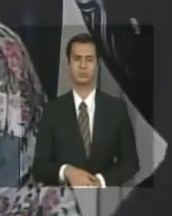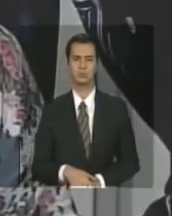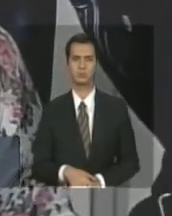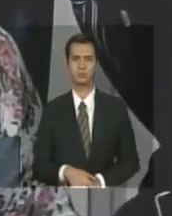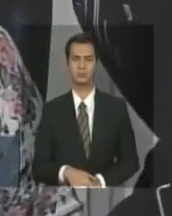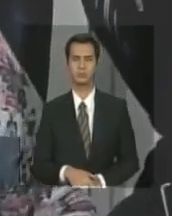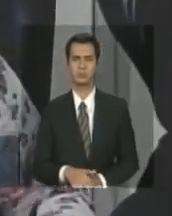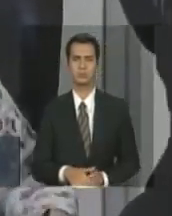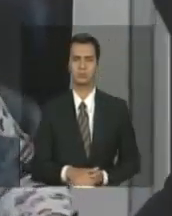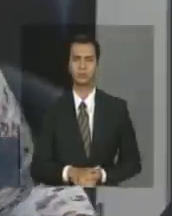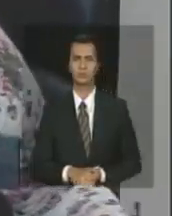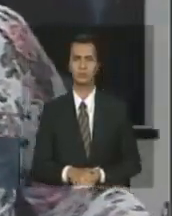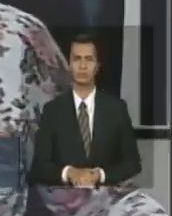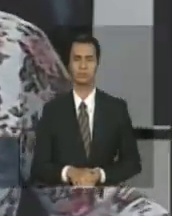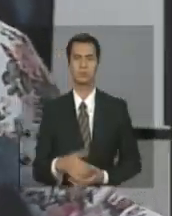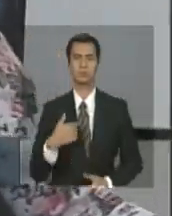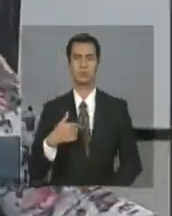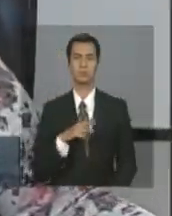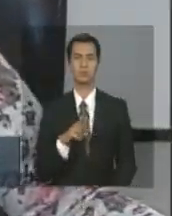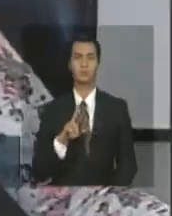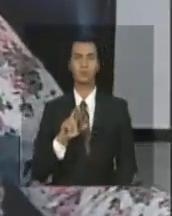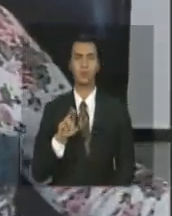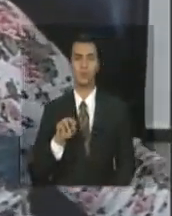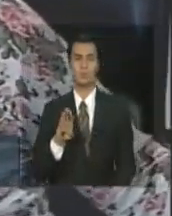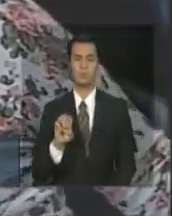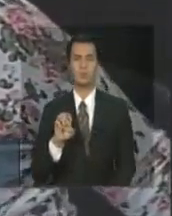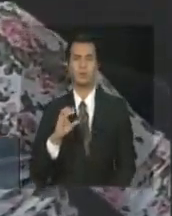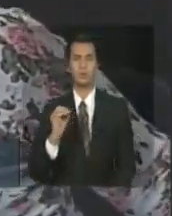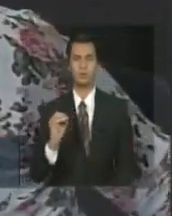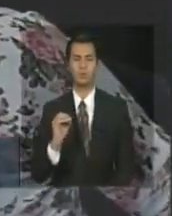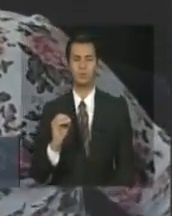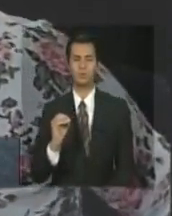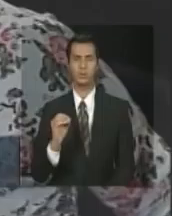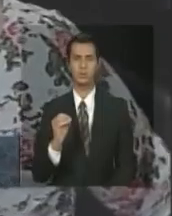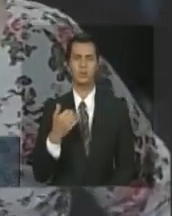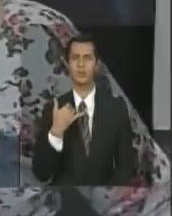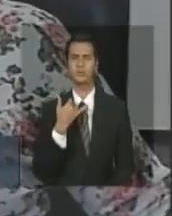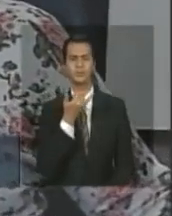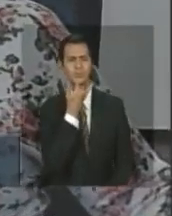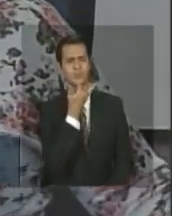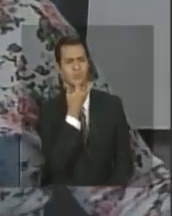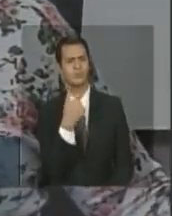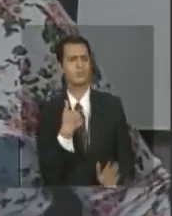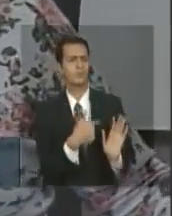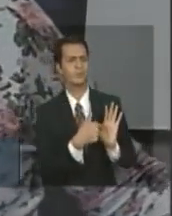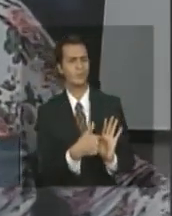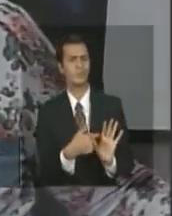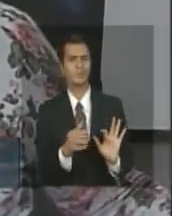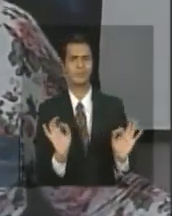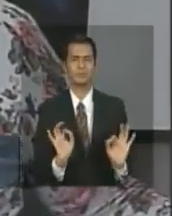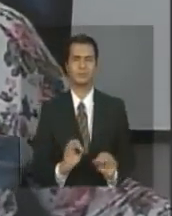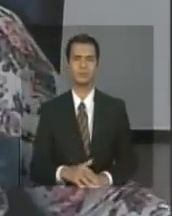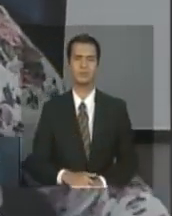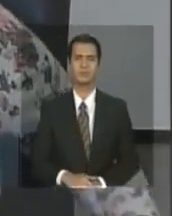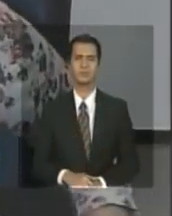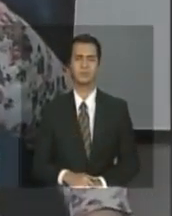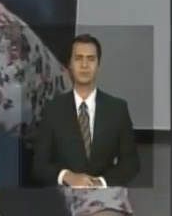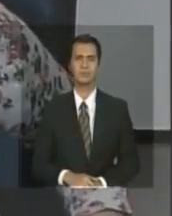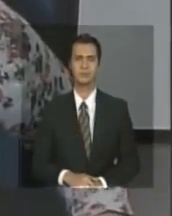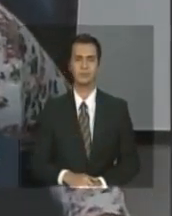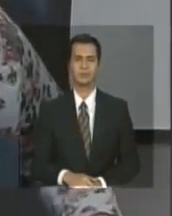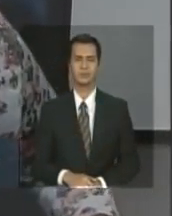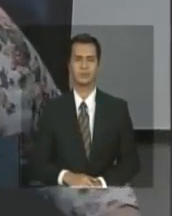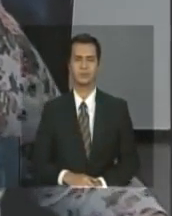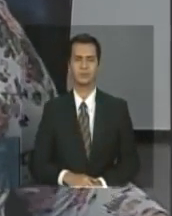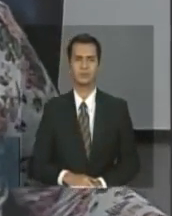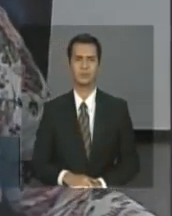Eu sou Rômulo Paes, sou secretário executivo do MDS. Desculpa, Rômulo, não te apresentei. Né? Eu penso parte de vocês, de outros